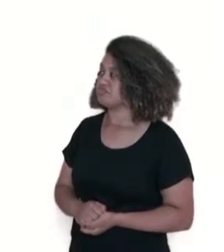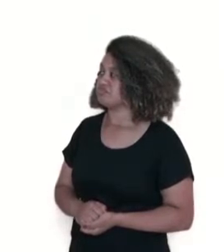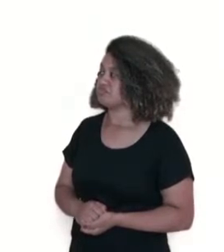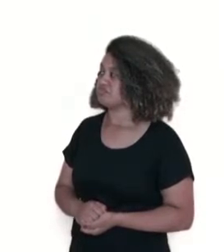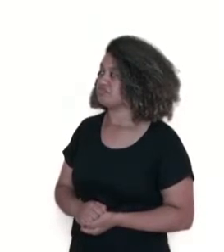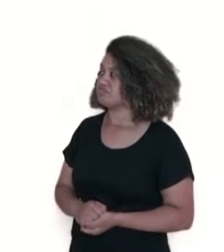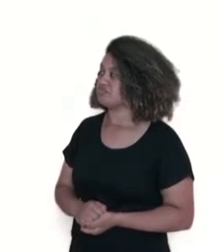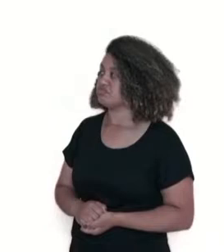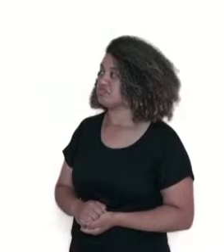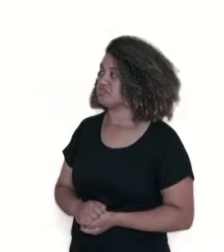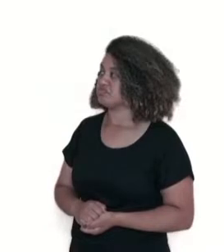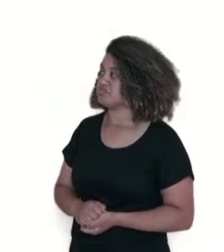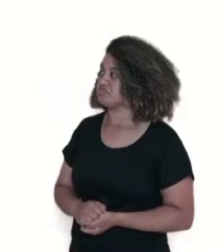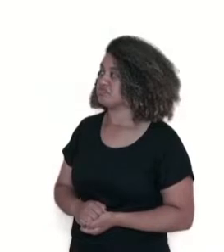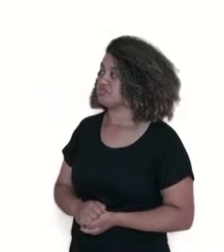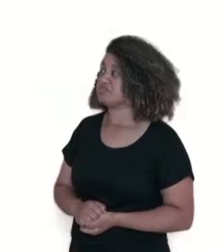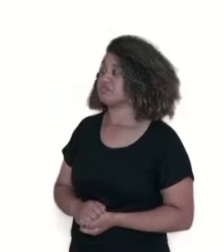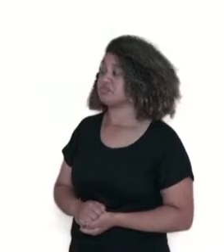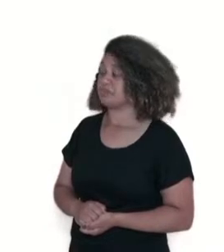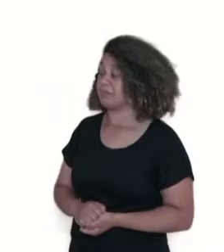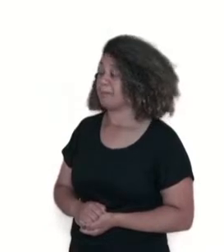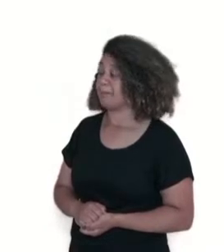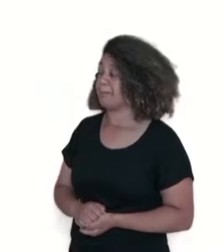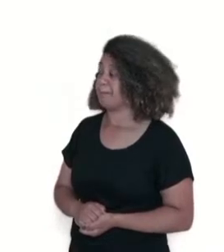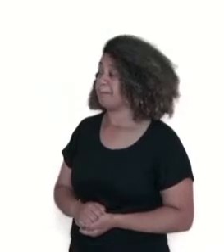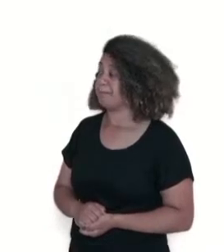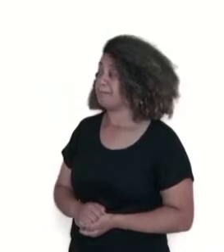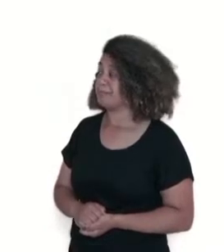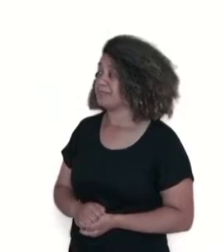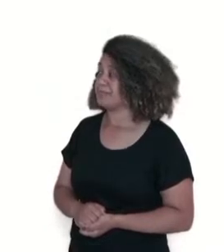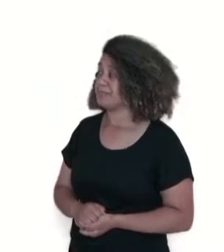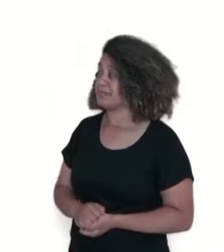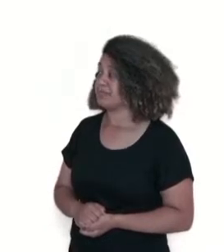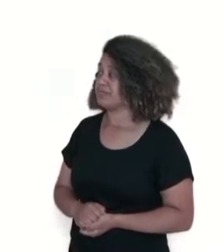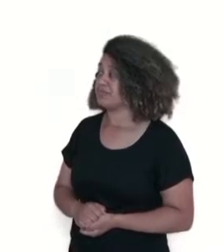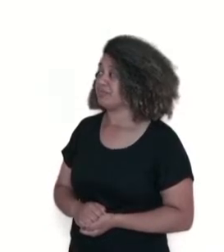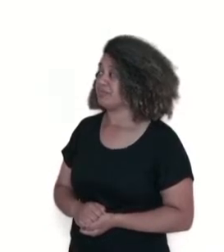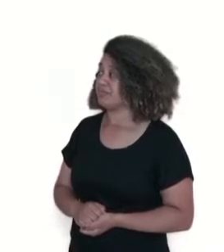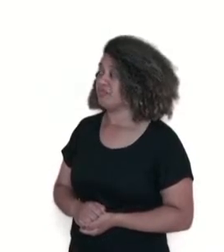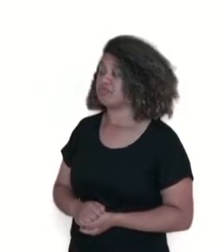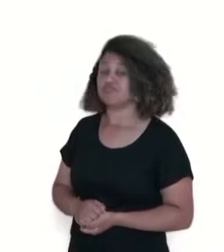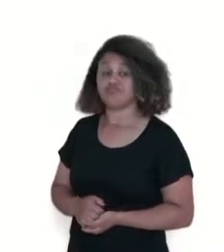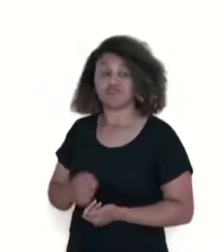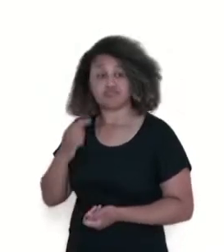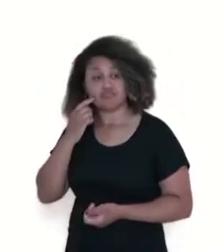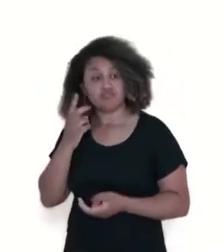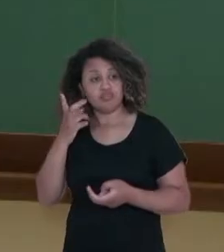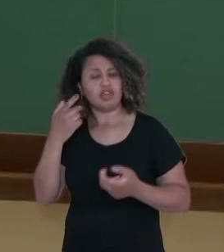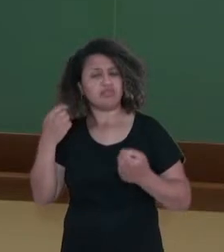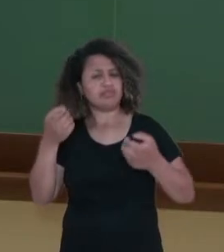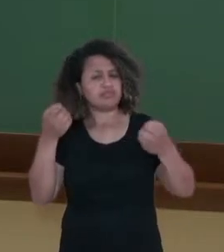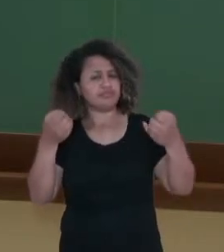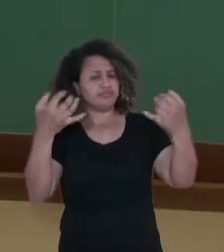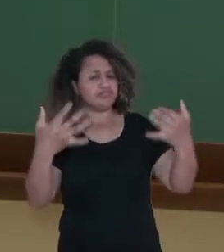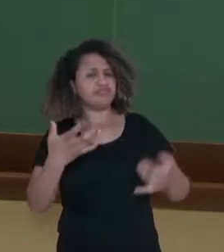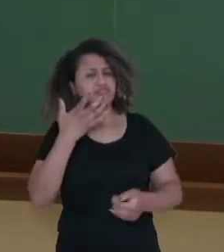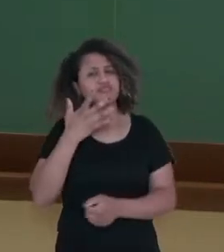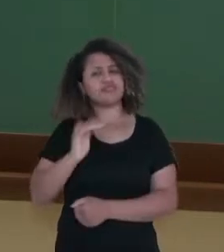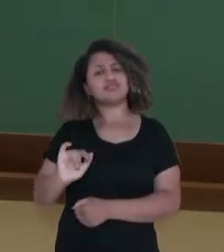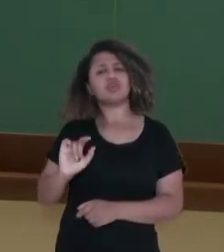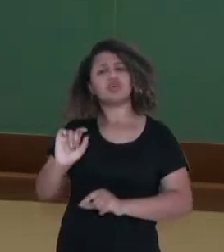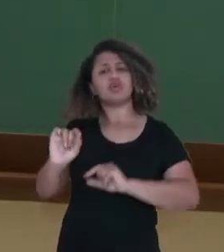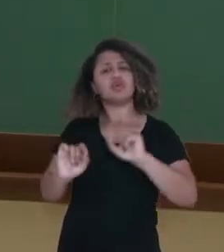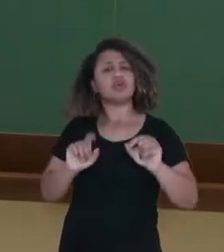a pesquisadora. É assim que o conhecimento se fixa. Então, precisa explicar para a criança o que é real e não é. Claro,